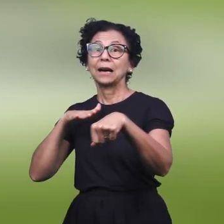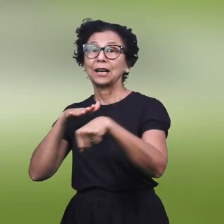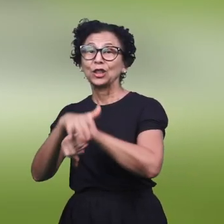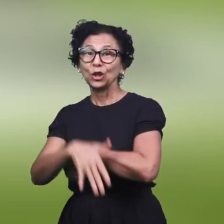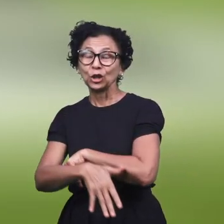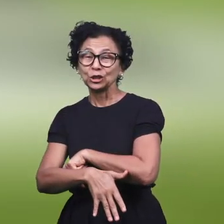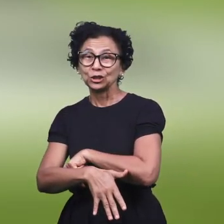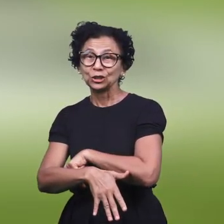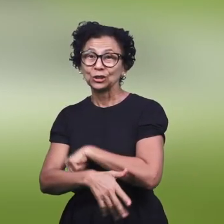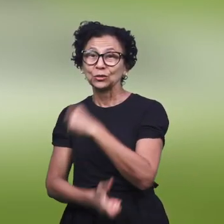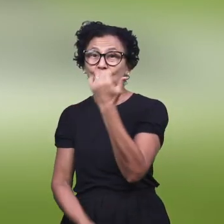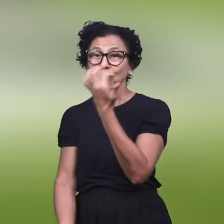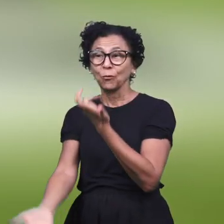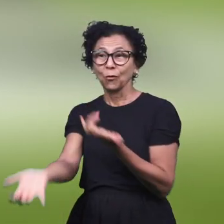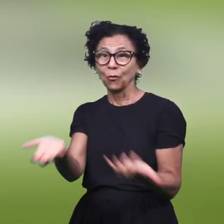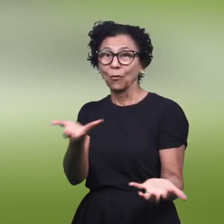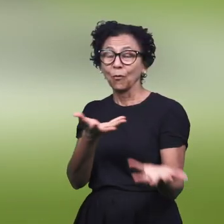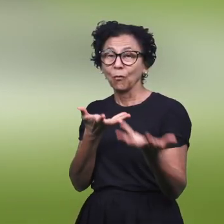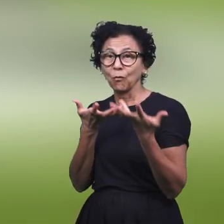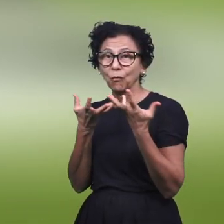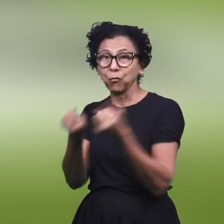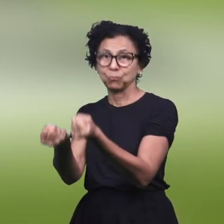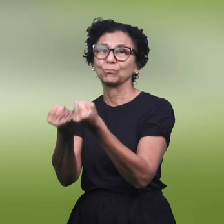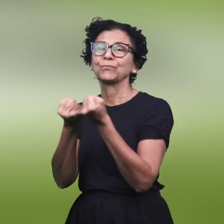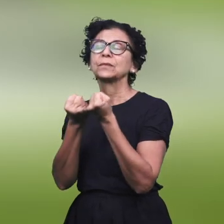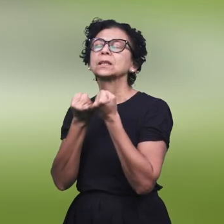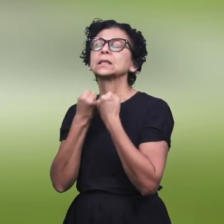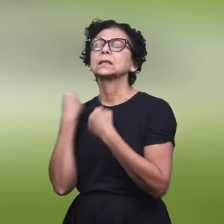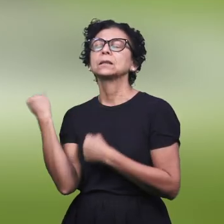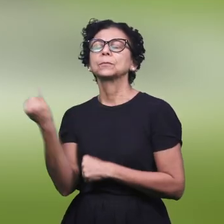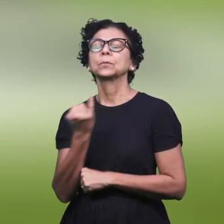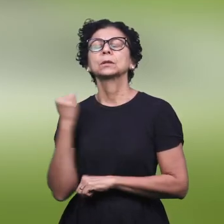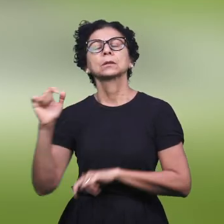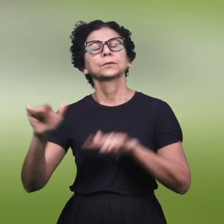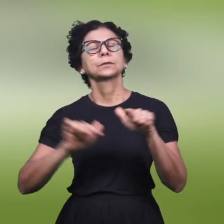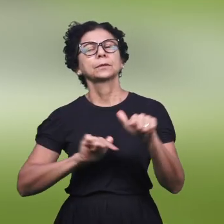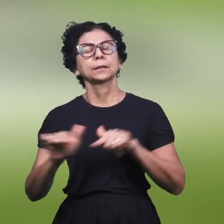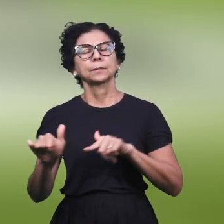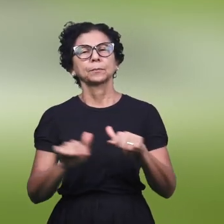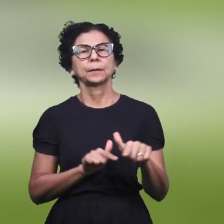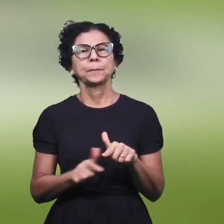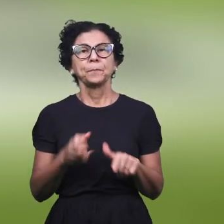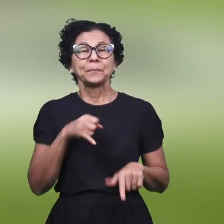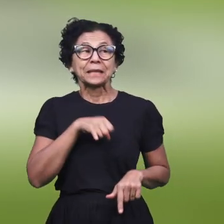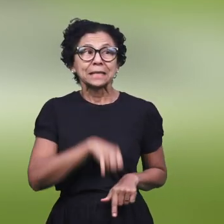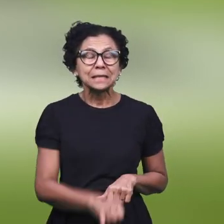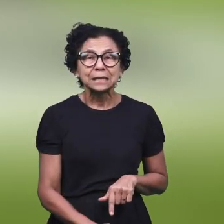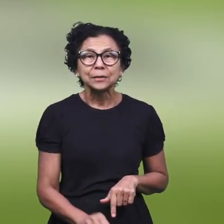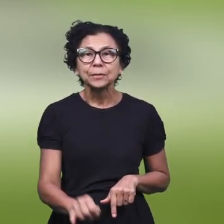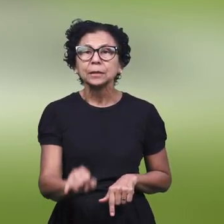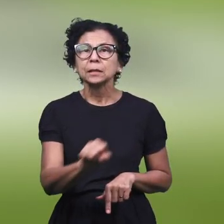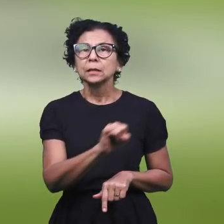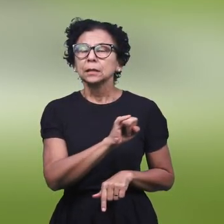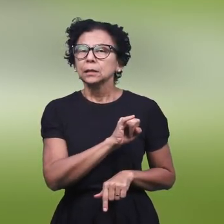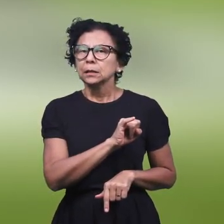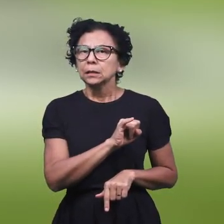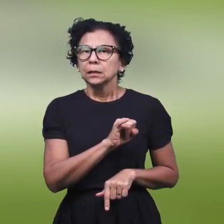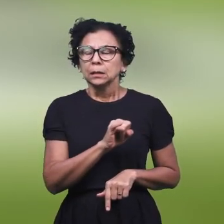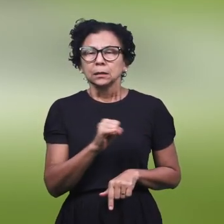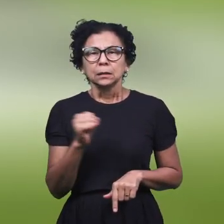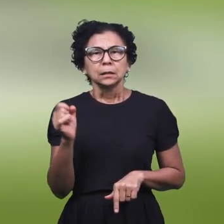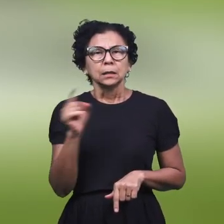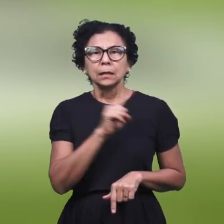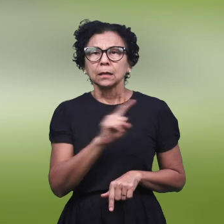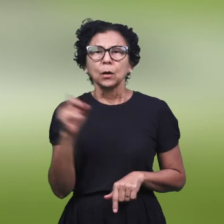E foi um trabalho muito importante que nós realizamos, né? Porque se não fosse este trabalho ser